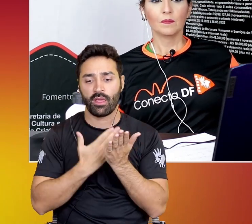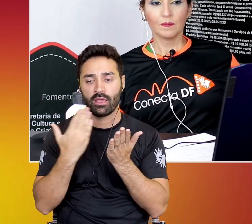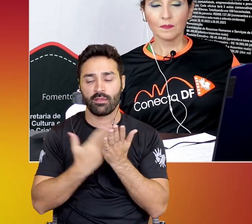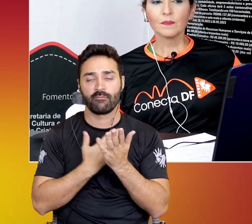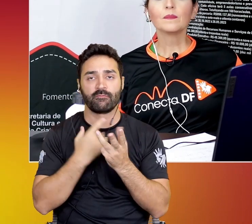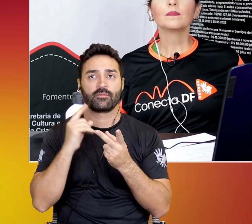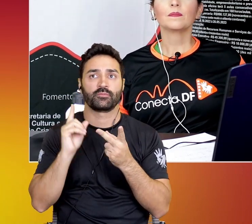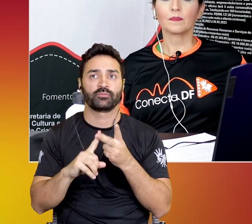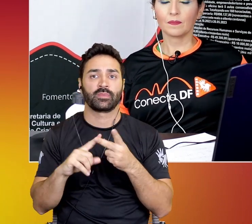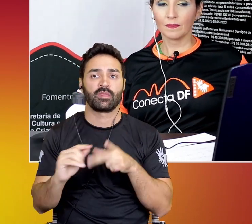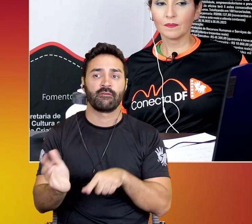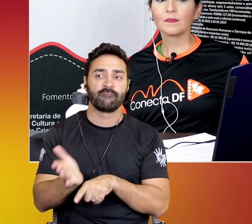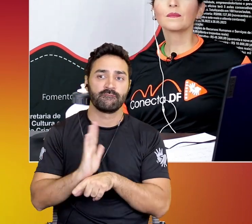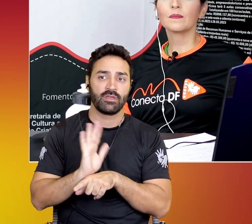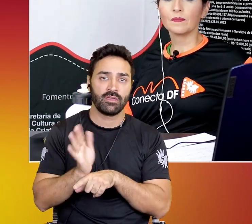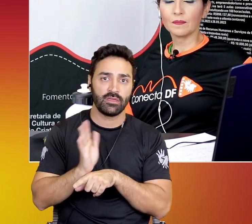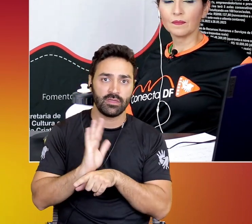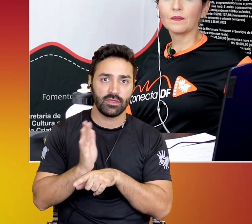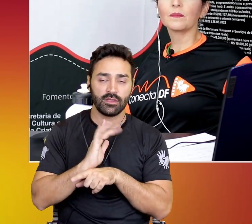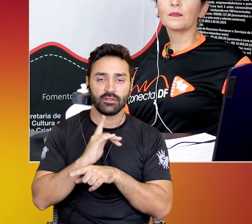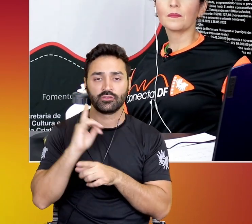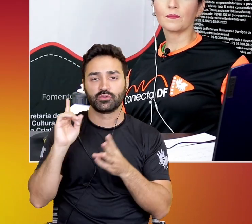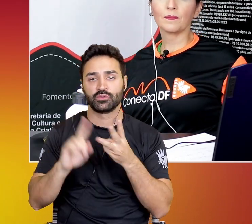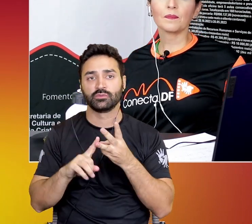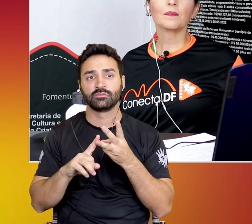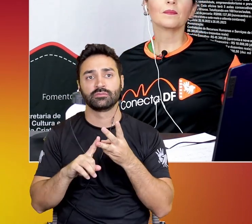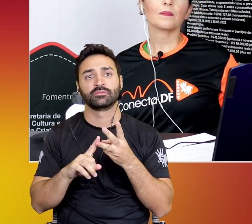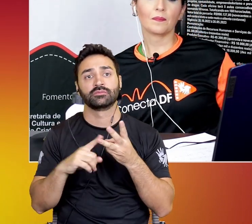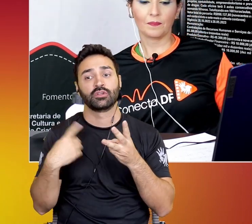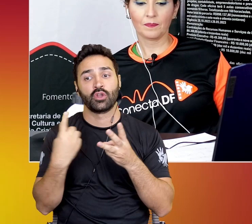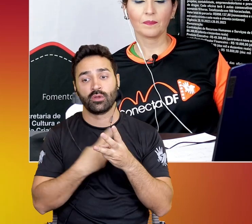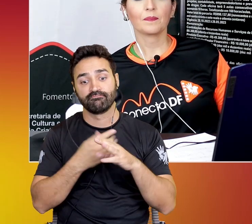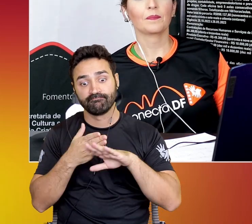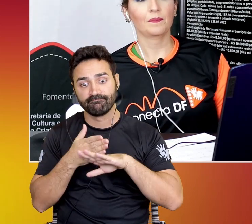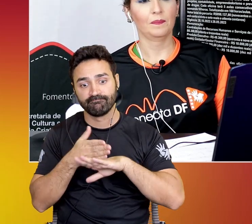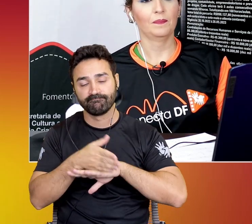de vídeos que a gente possa estar acessando para